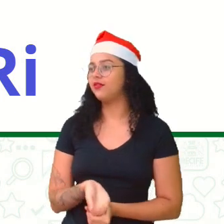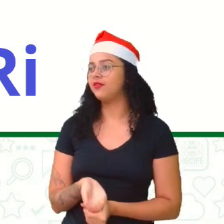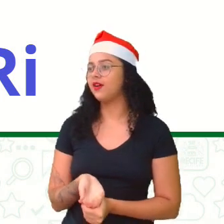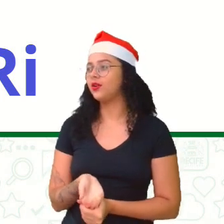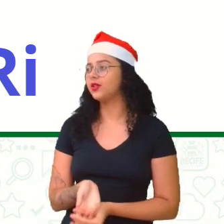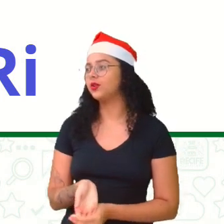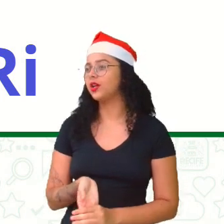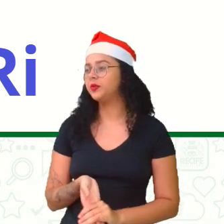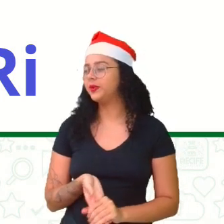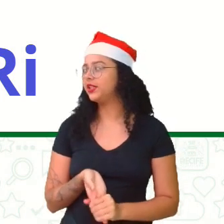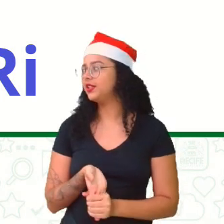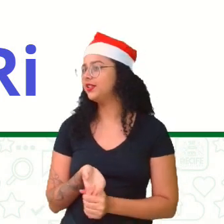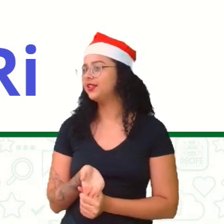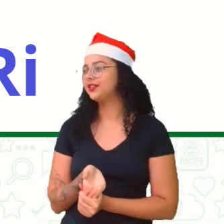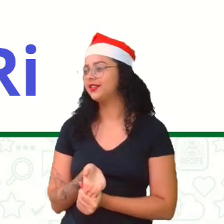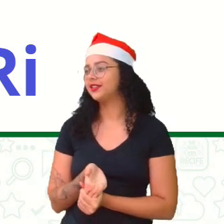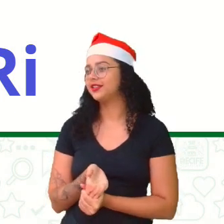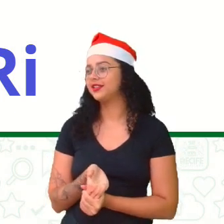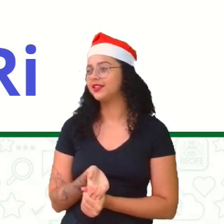Eita.